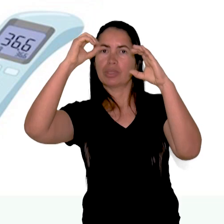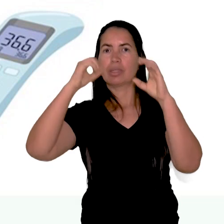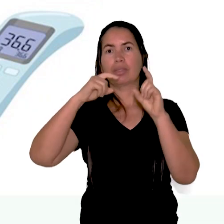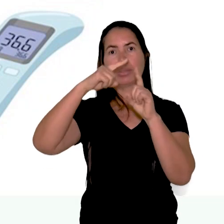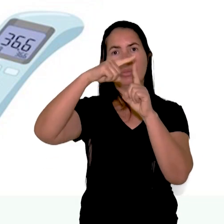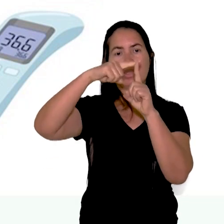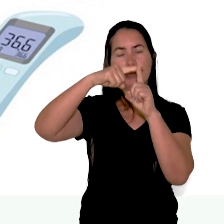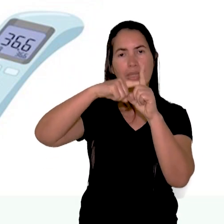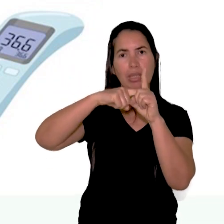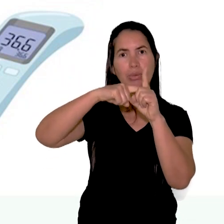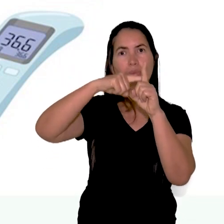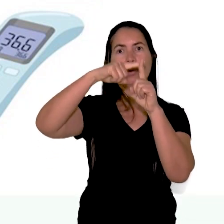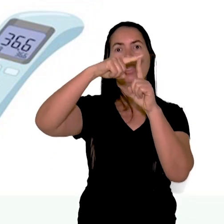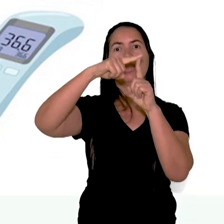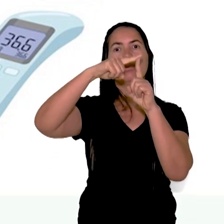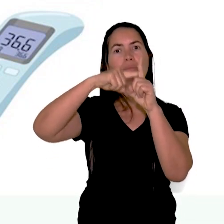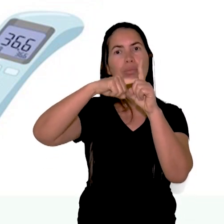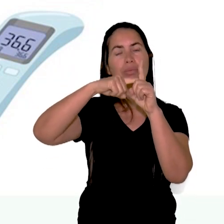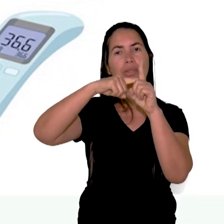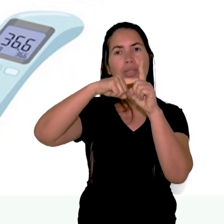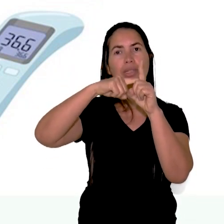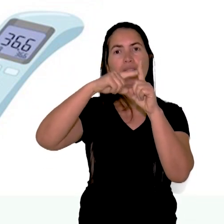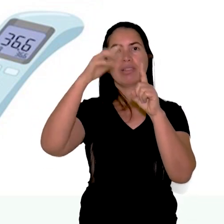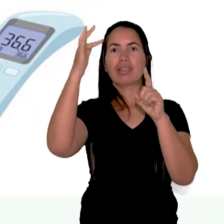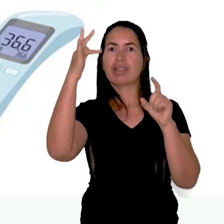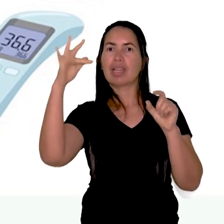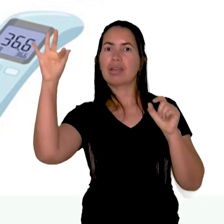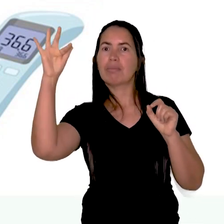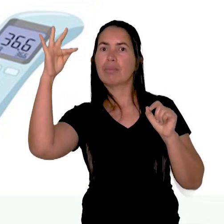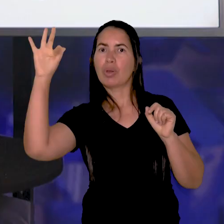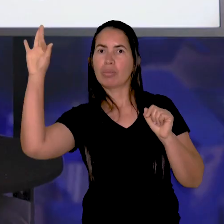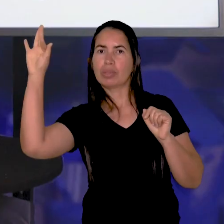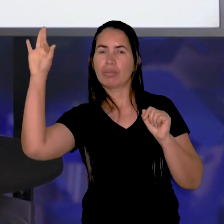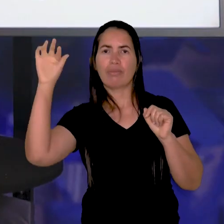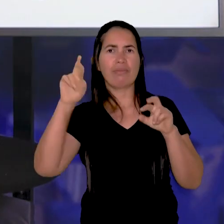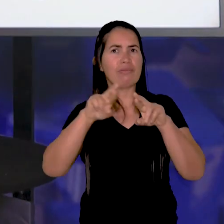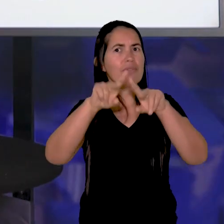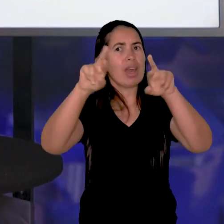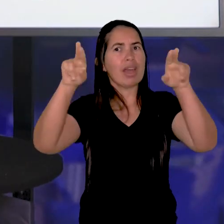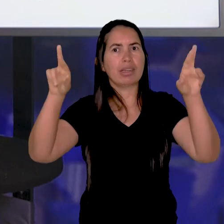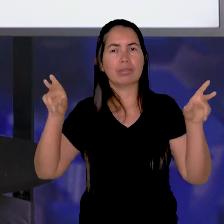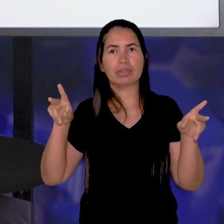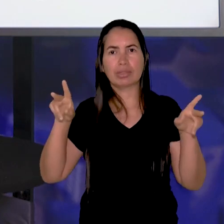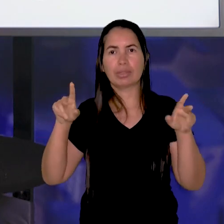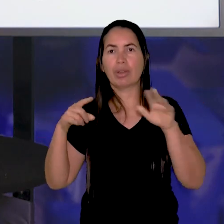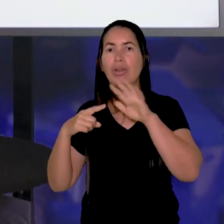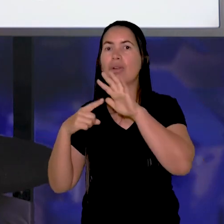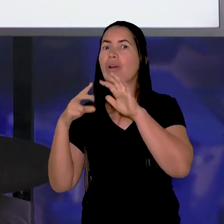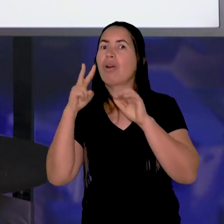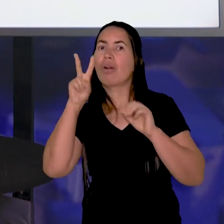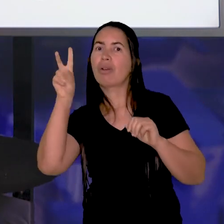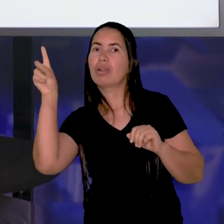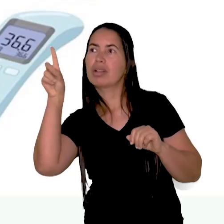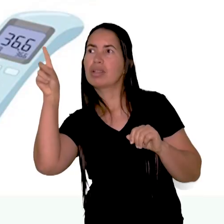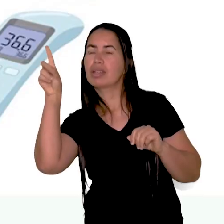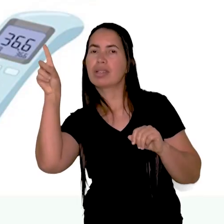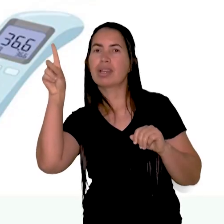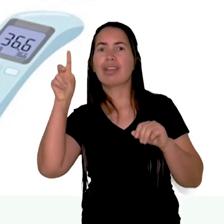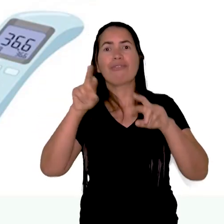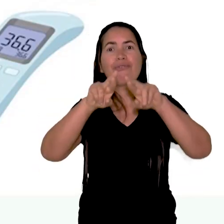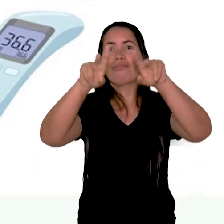Medimos a temperatura através do termômetro. Observem, nós vemos